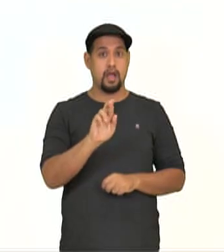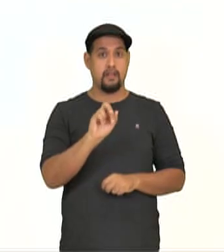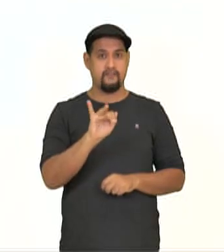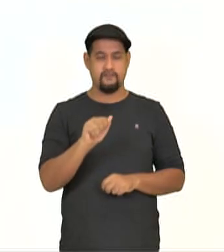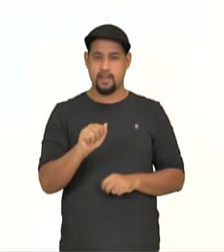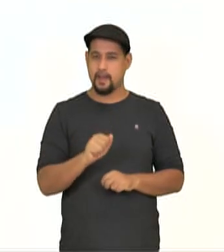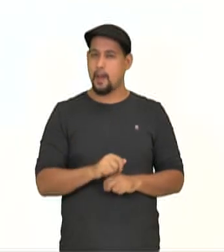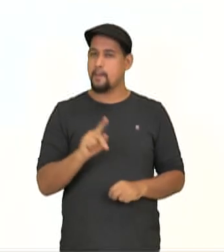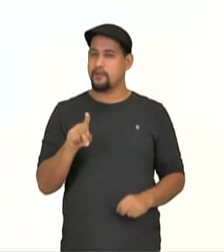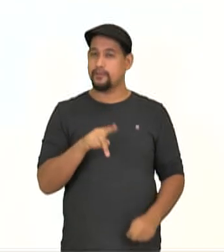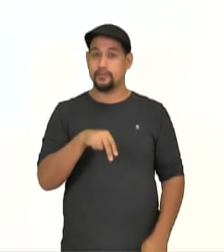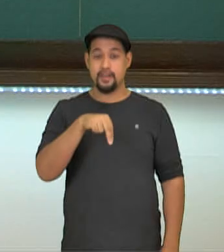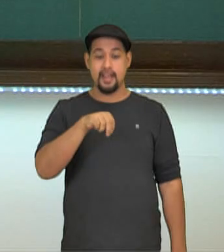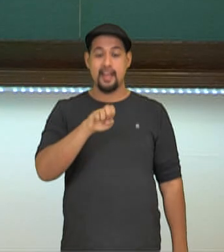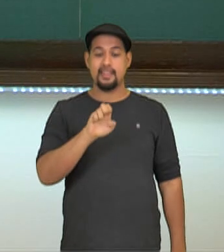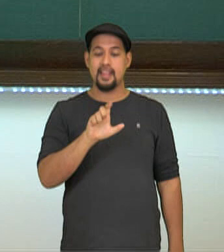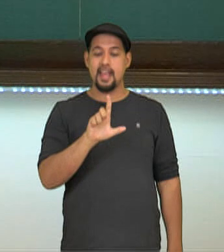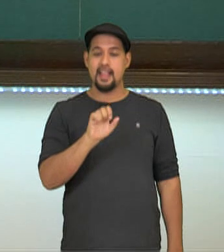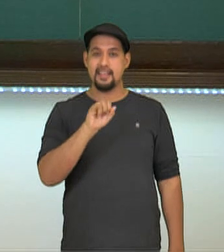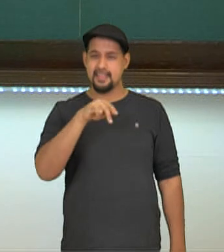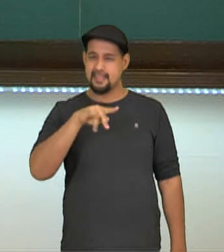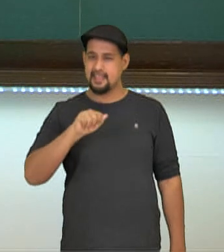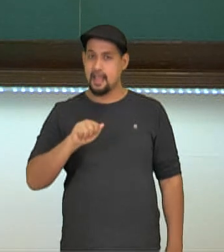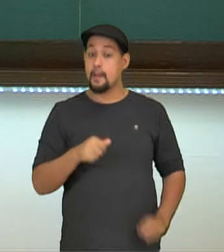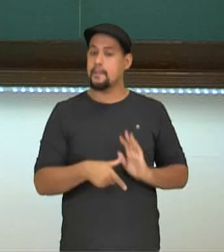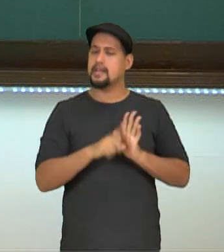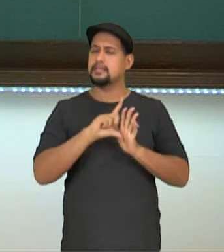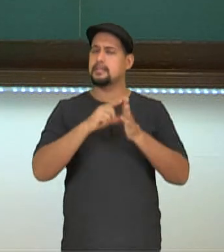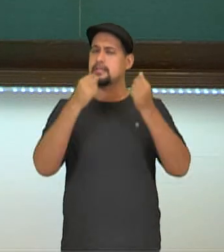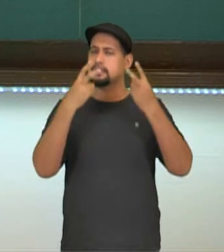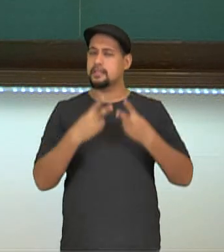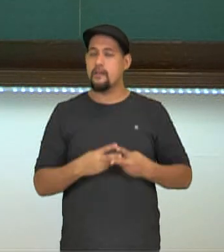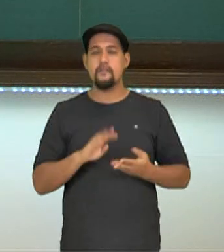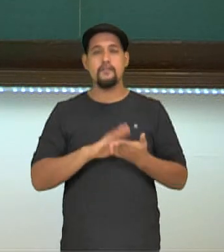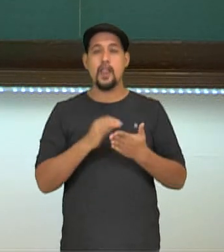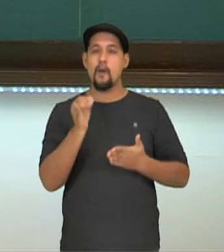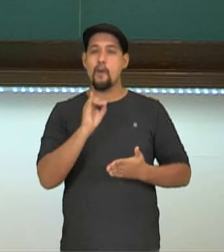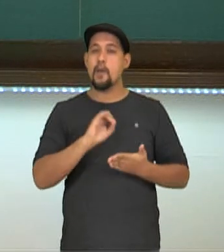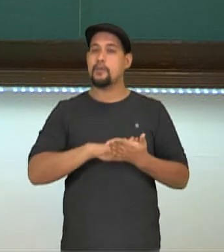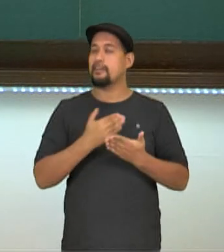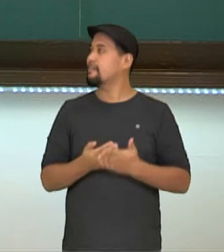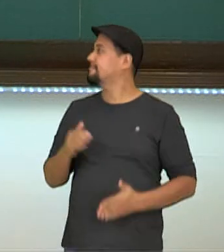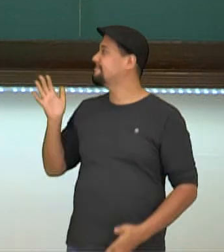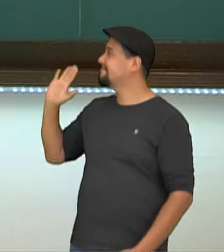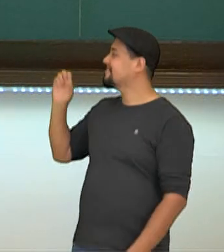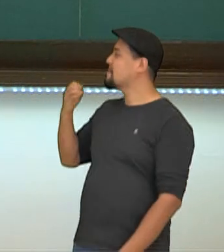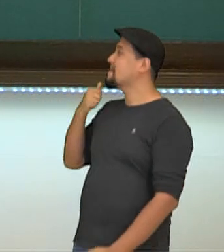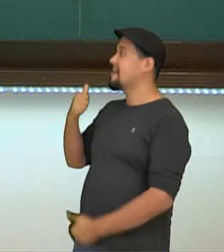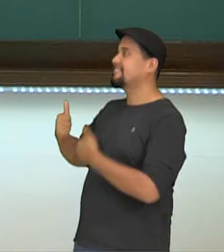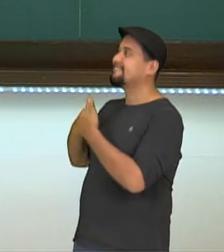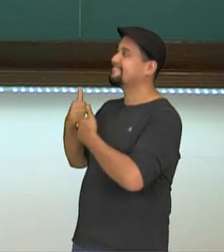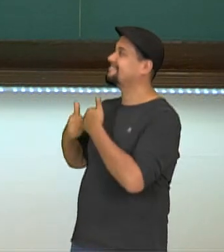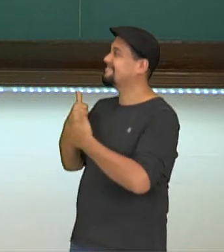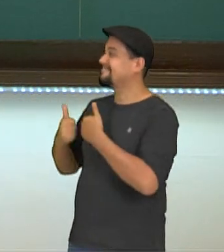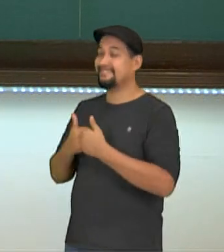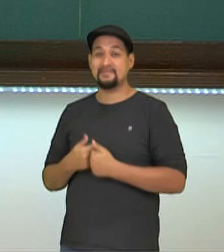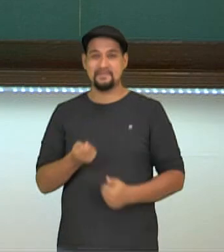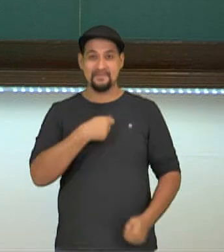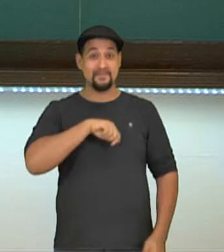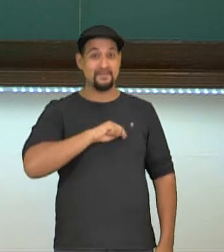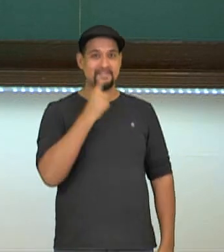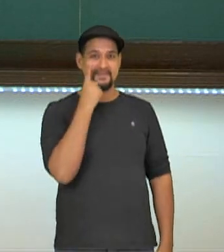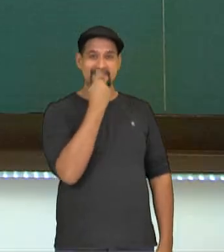professora Nelinha, mas antes de falarmos dos conteúdos, vamos cumprimentar o nosso intérprete Kelvin. Tudo bem, Kelvin? Vamos